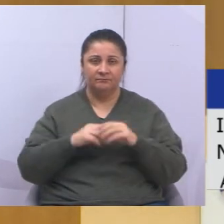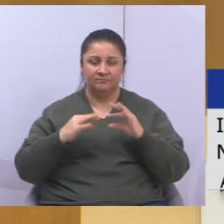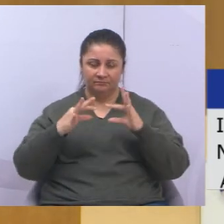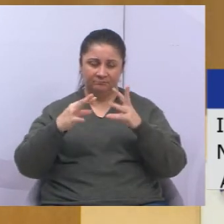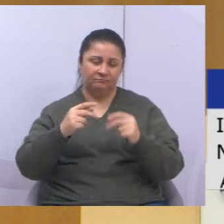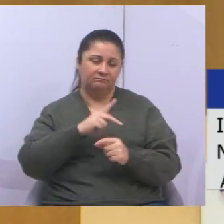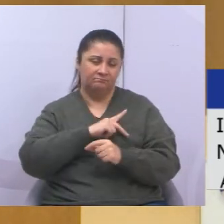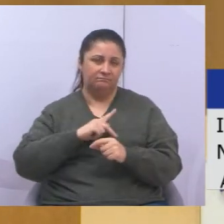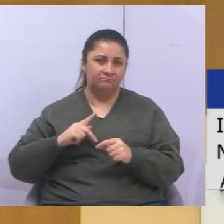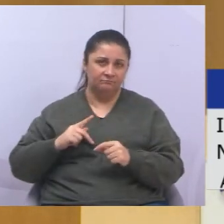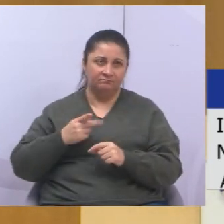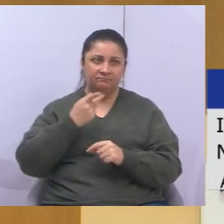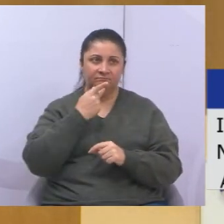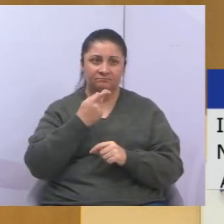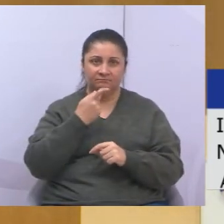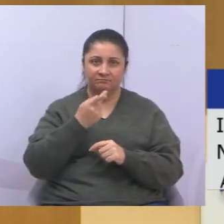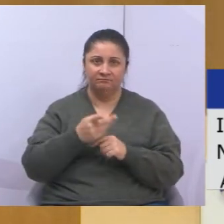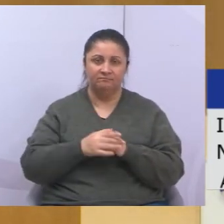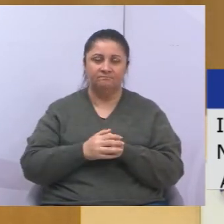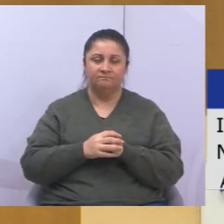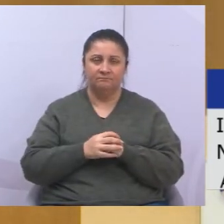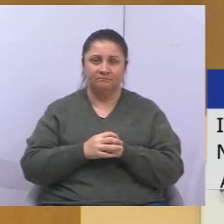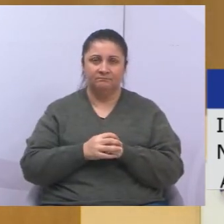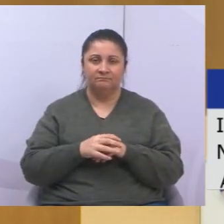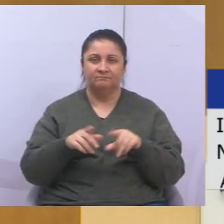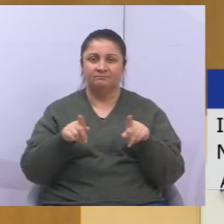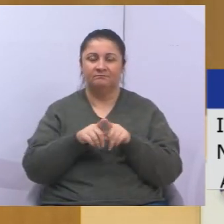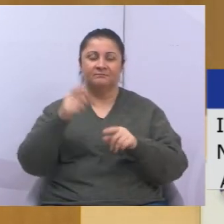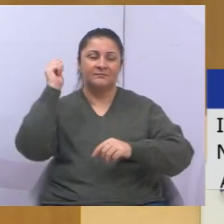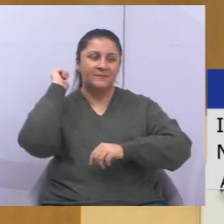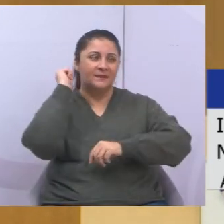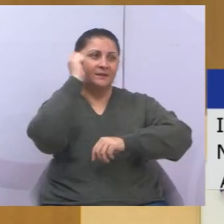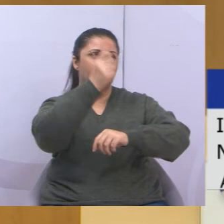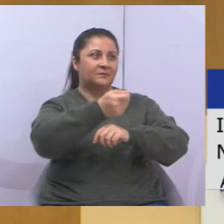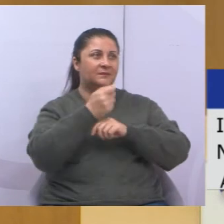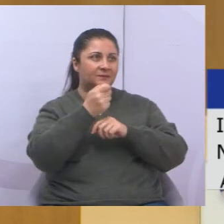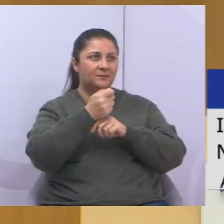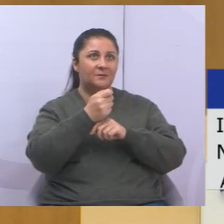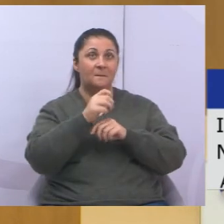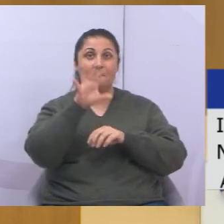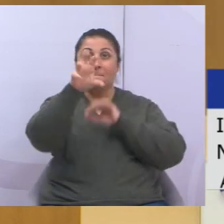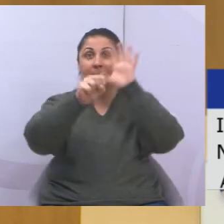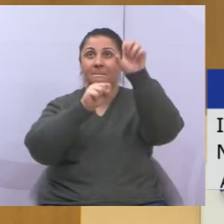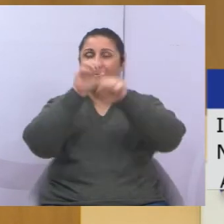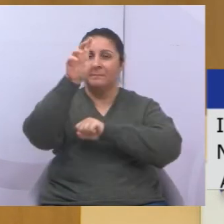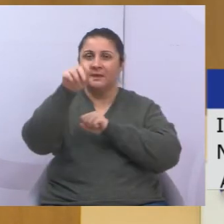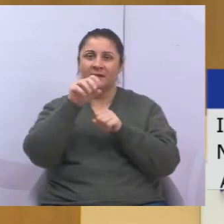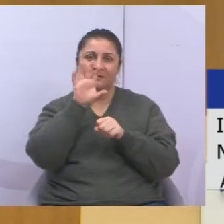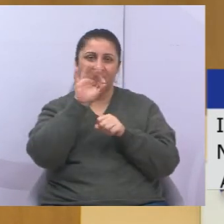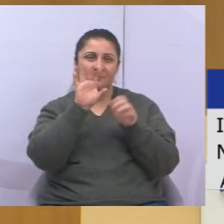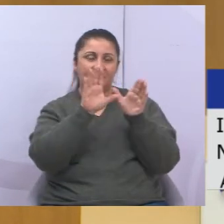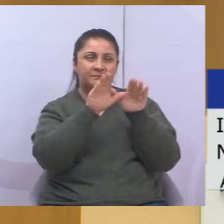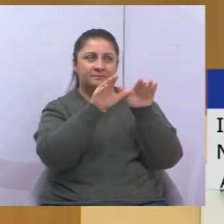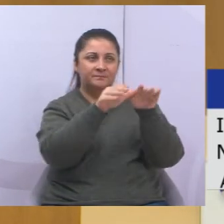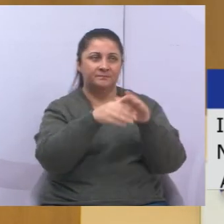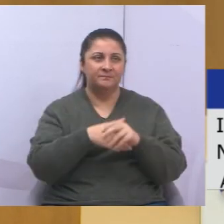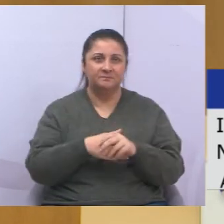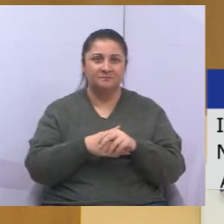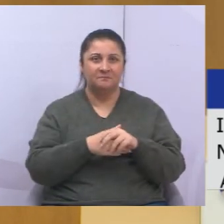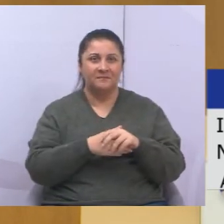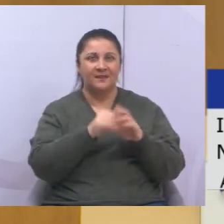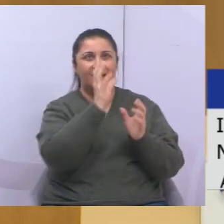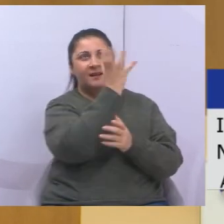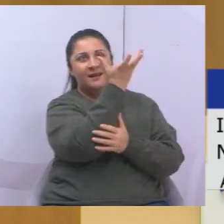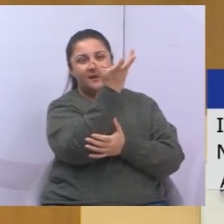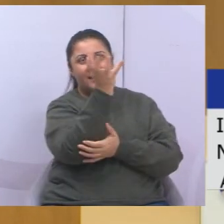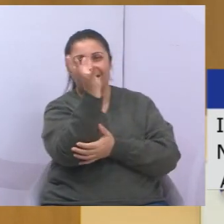pastor falou, eu pesquei, eu cacei passarinho, comi manga verde